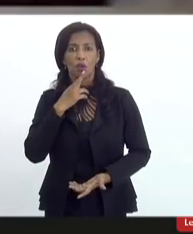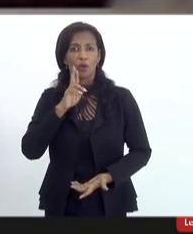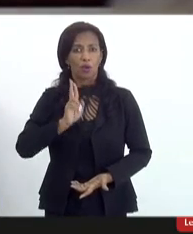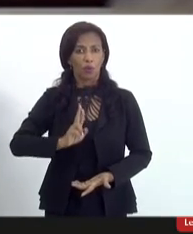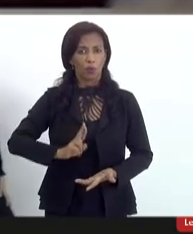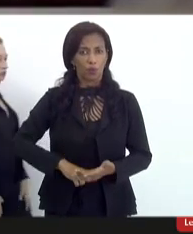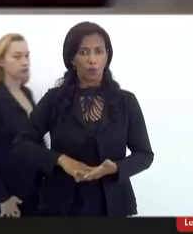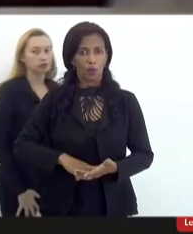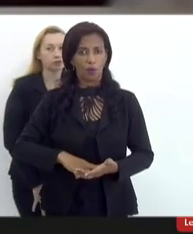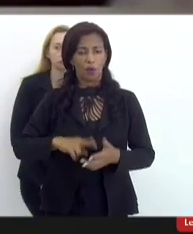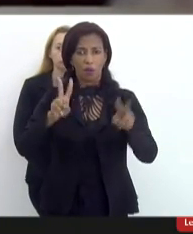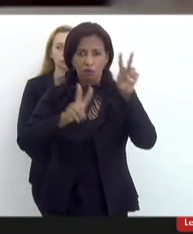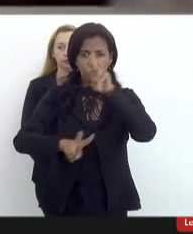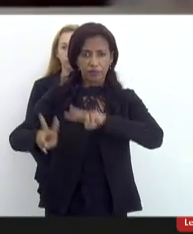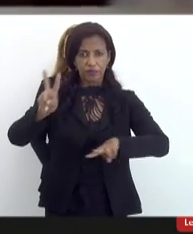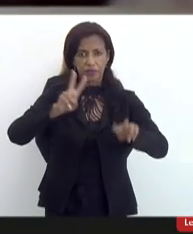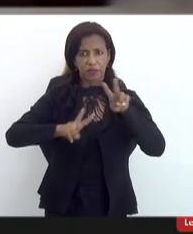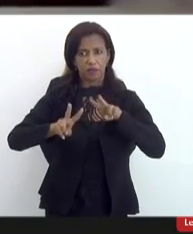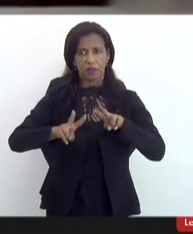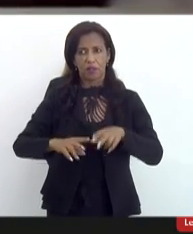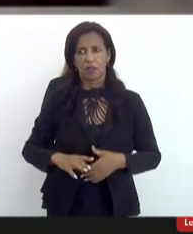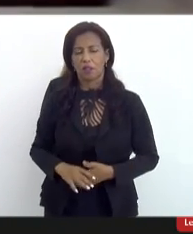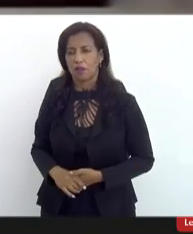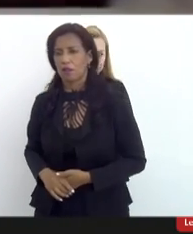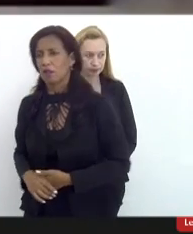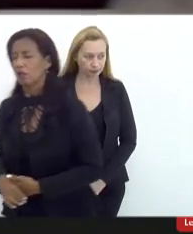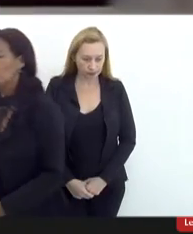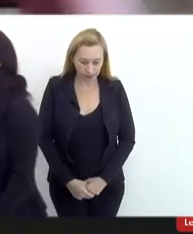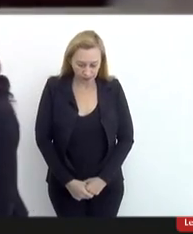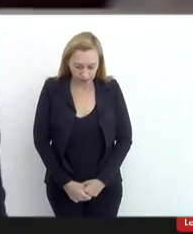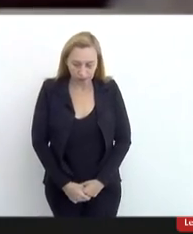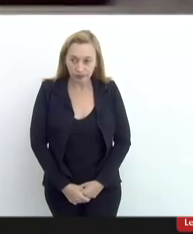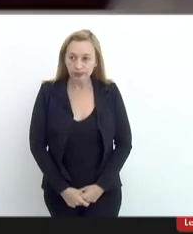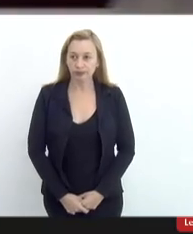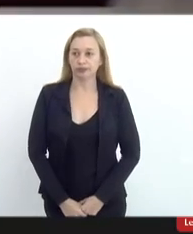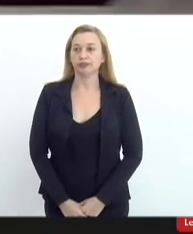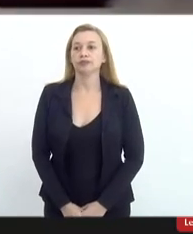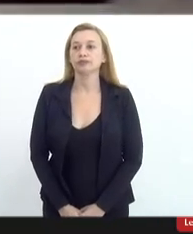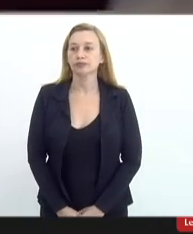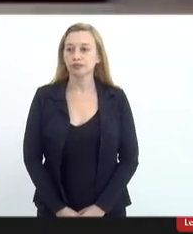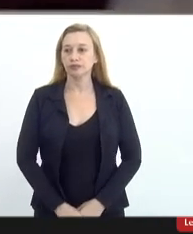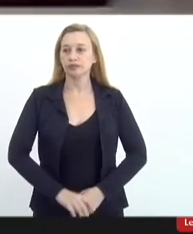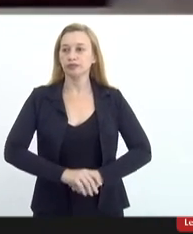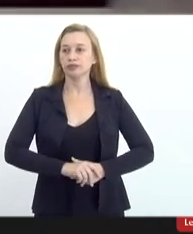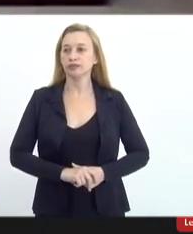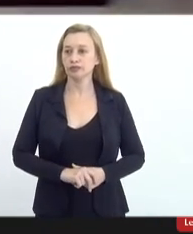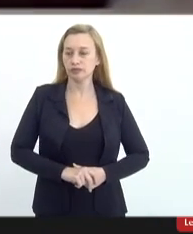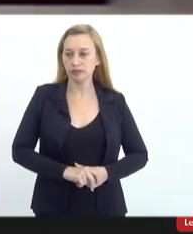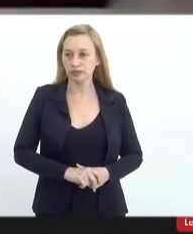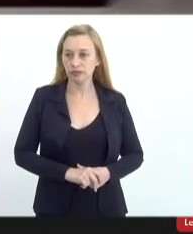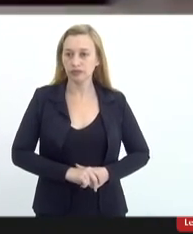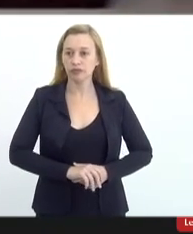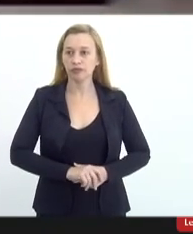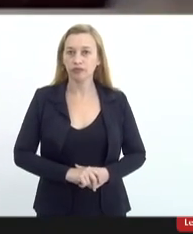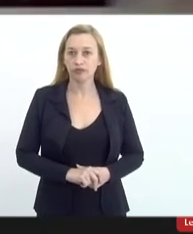recrudescimento é visível. Mas, no topo dessa dramática pirâmide,